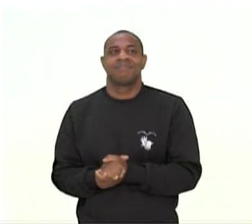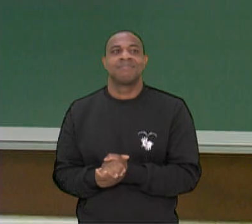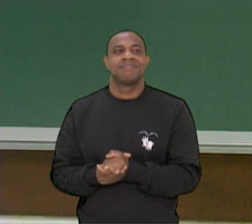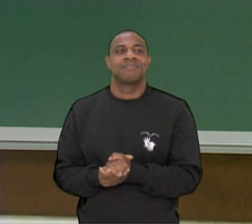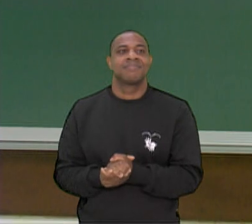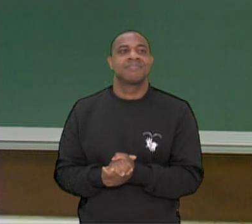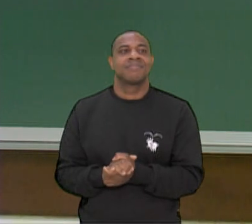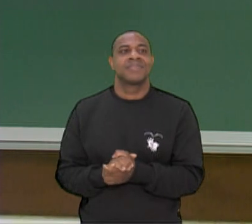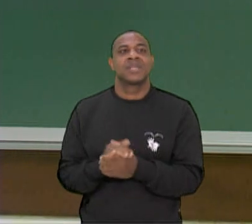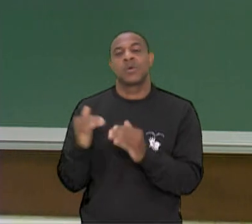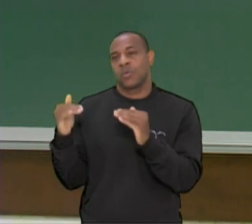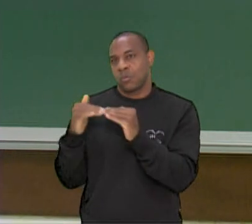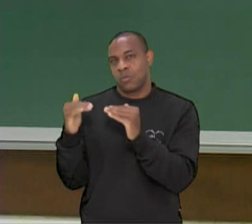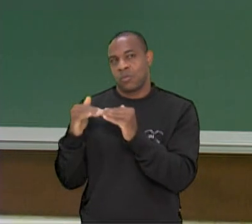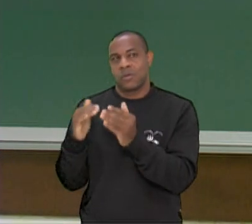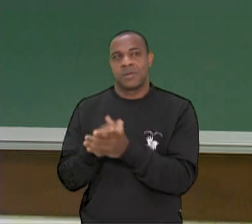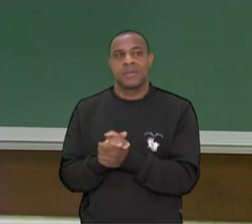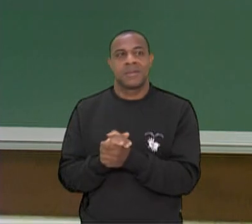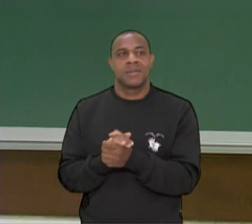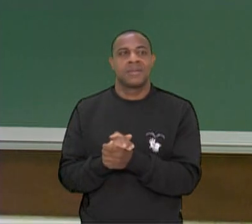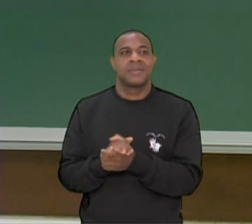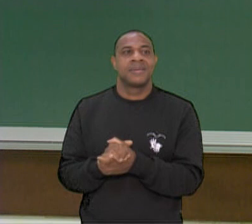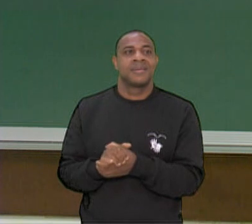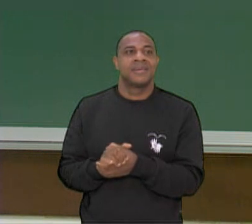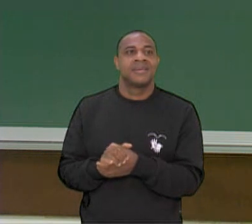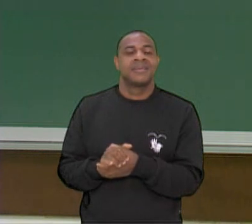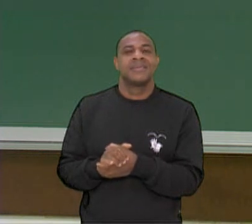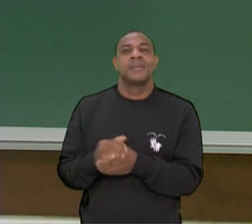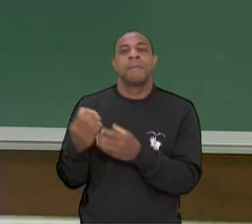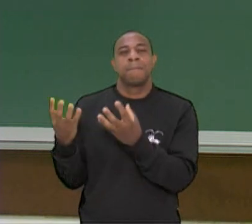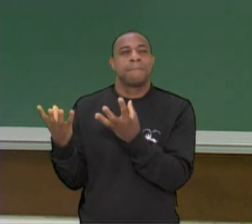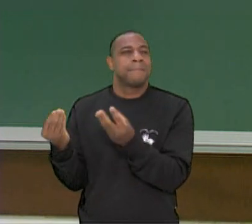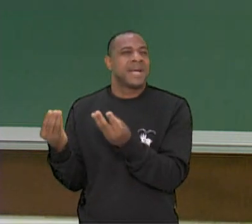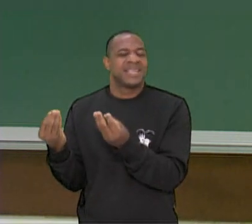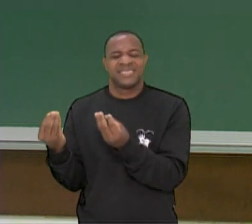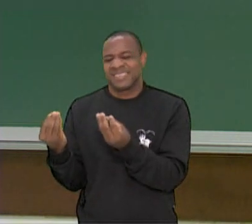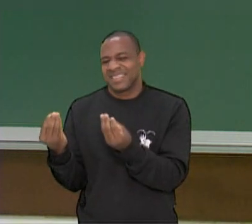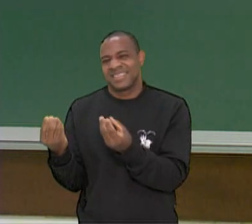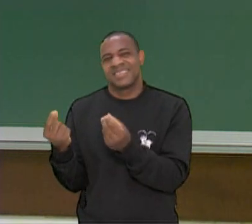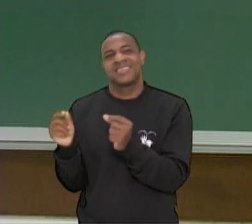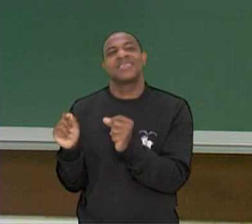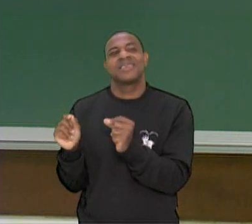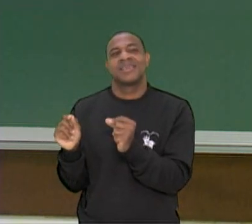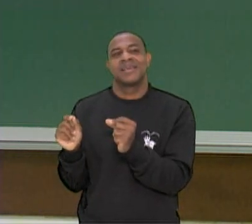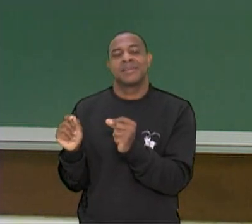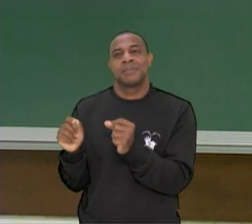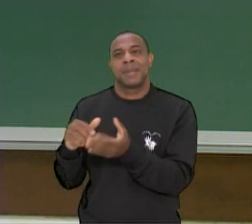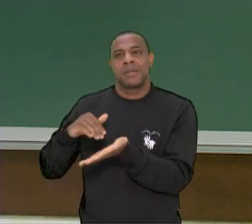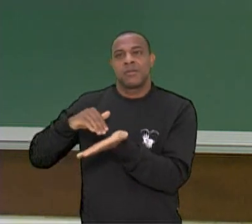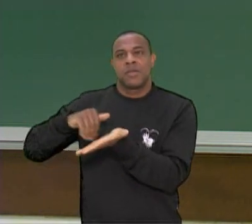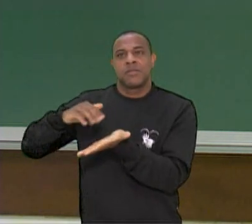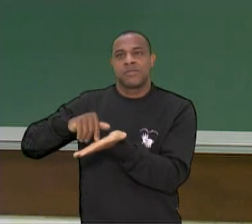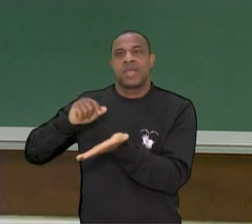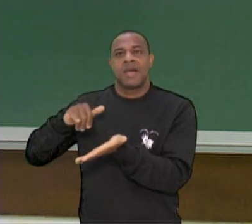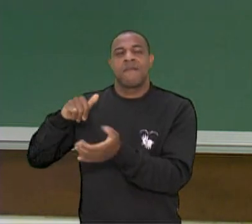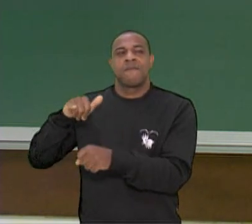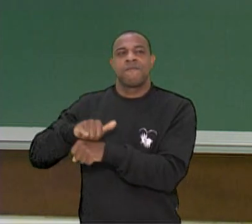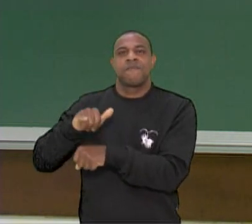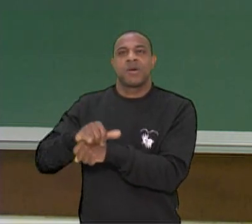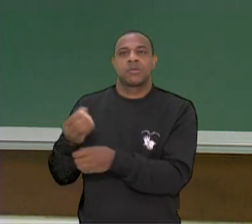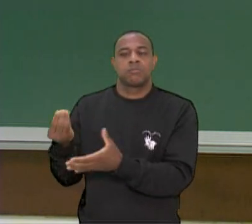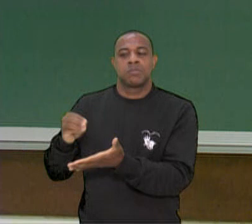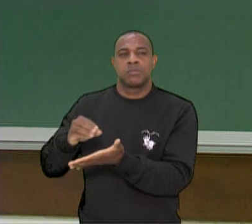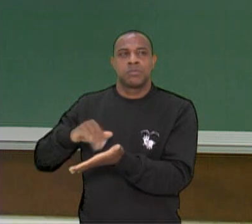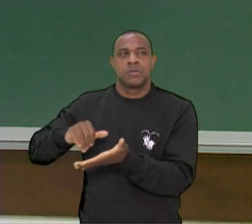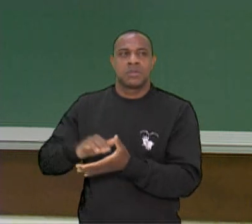atestados, o sujeito, né? Como instrumentos bastantes para abonar as faltas. Eita,